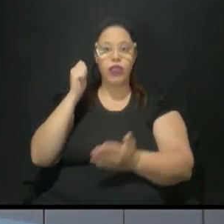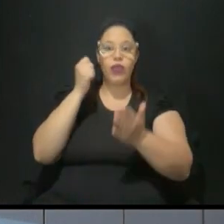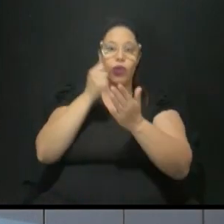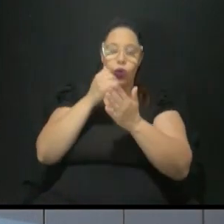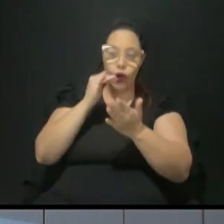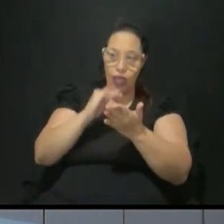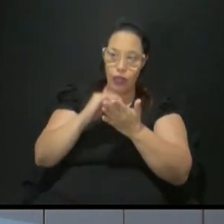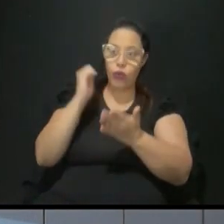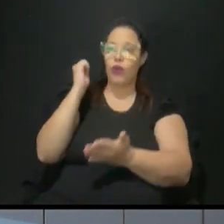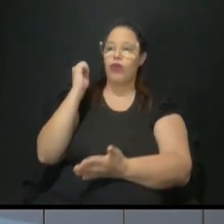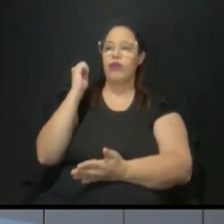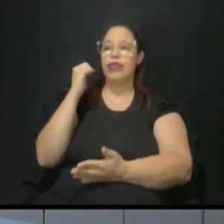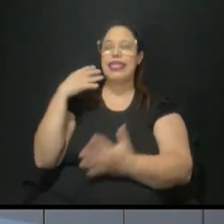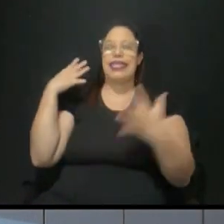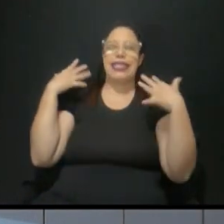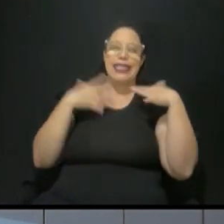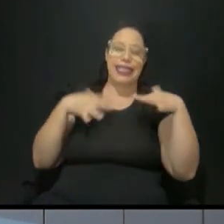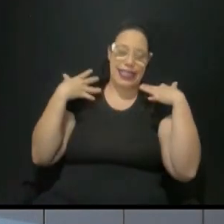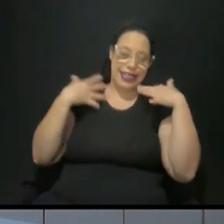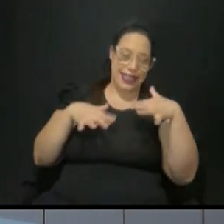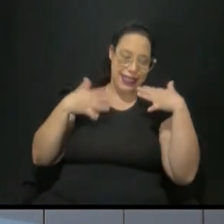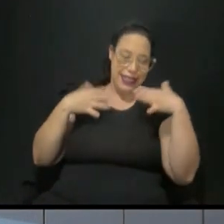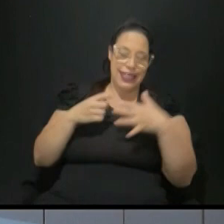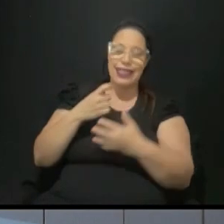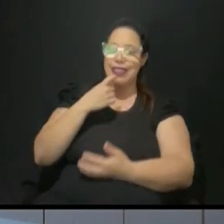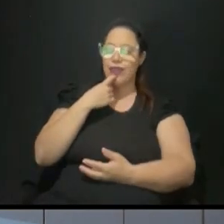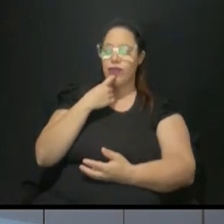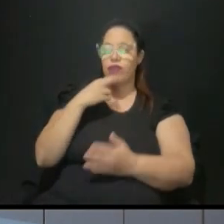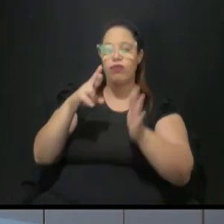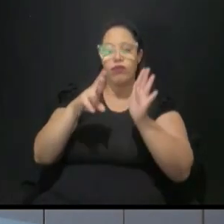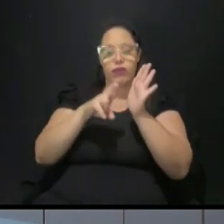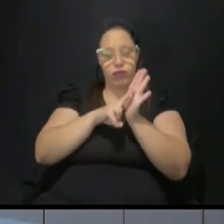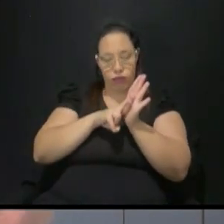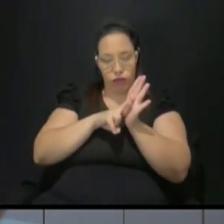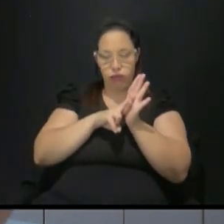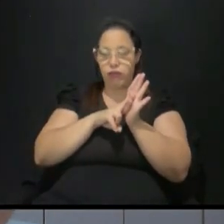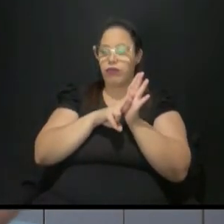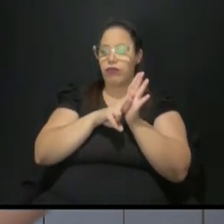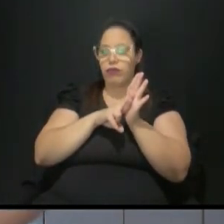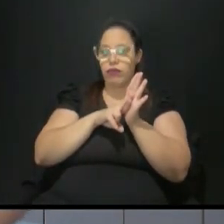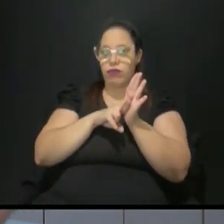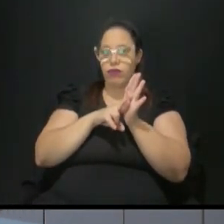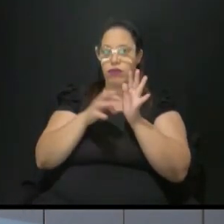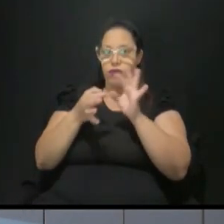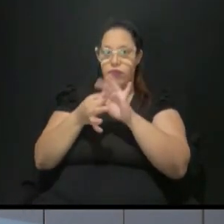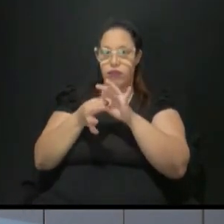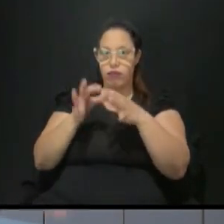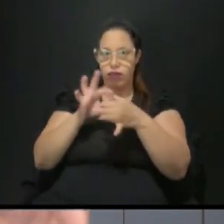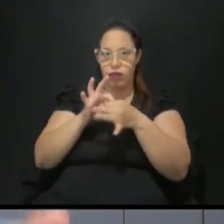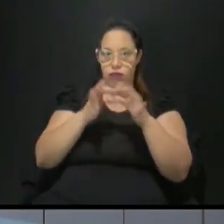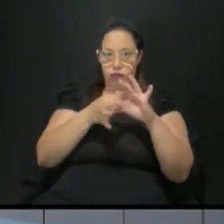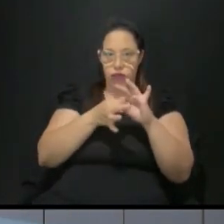felicidade. Campinas tem tido representantes nos Jogos Paralímpicos desde 1996, de